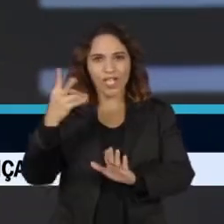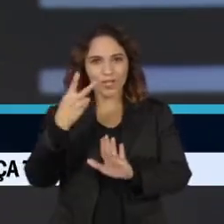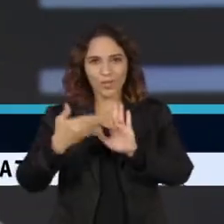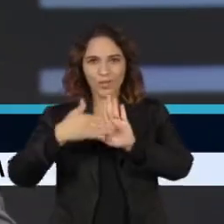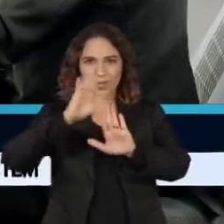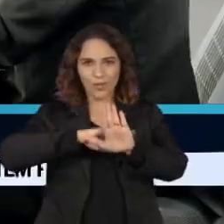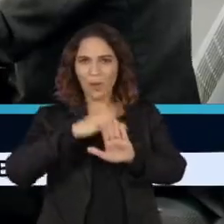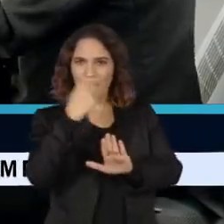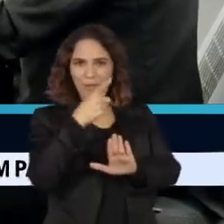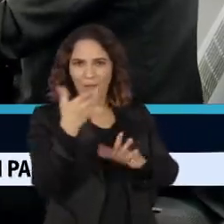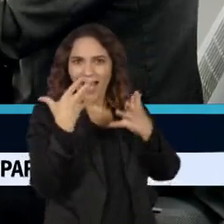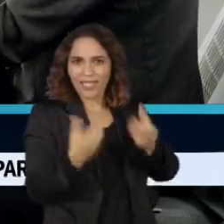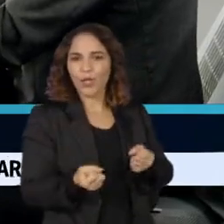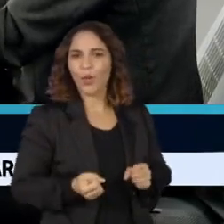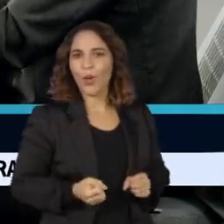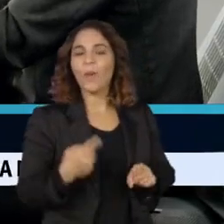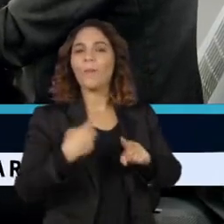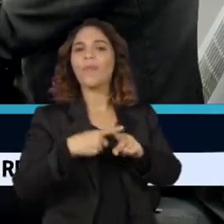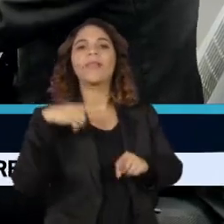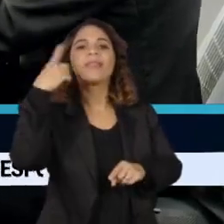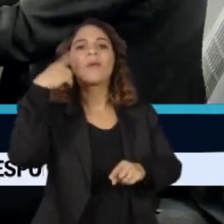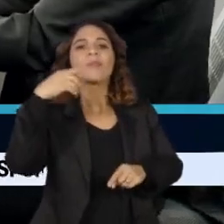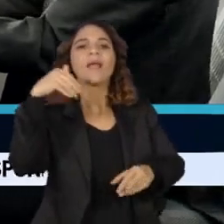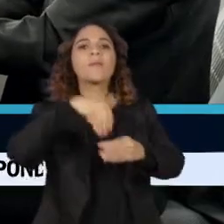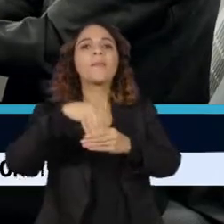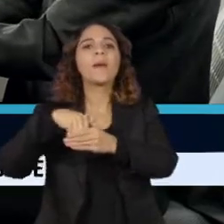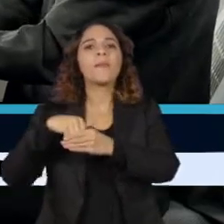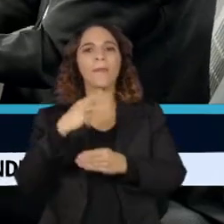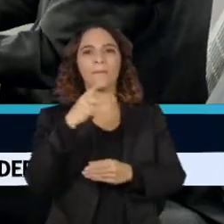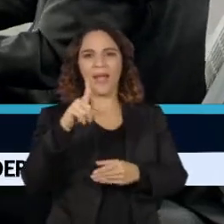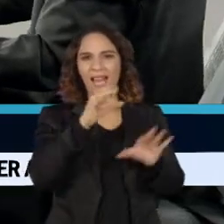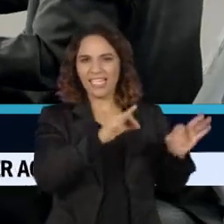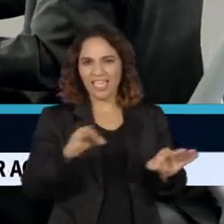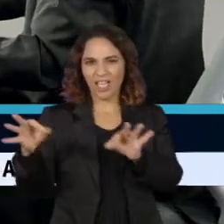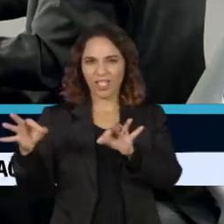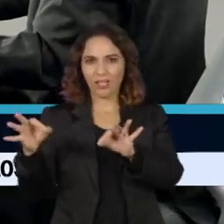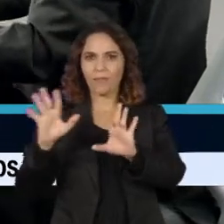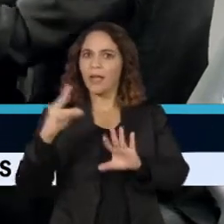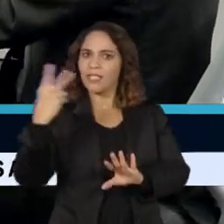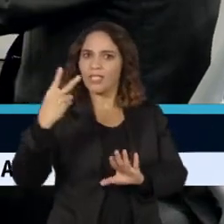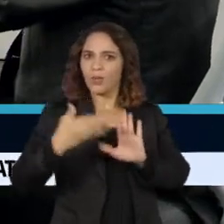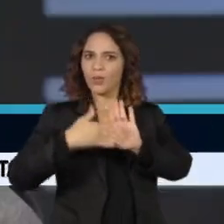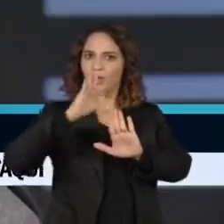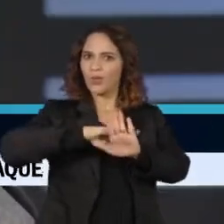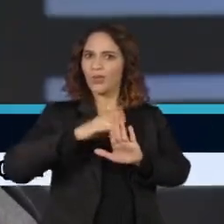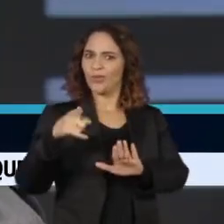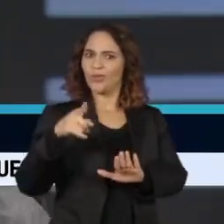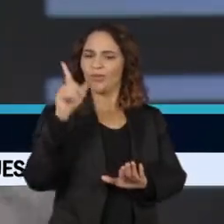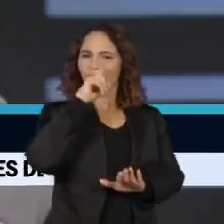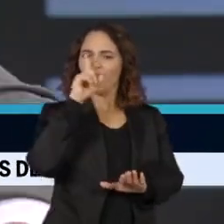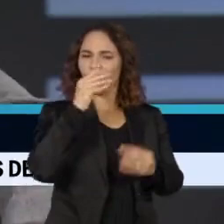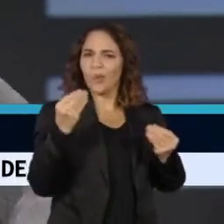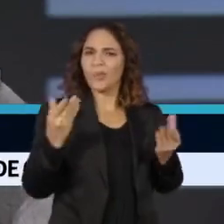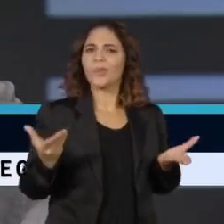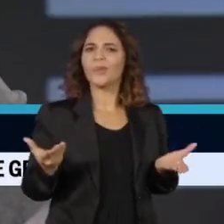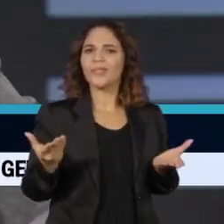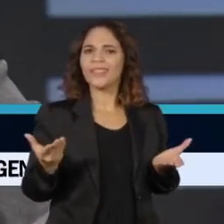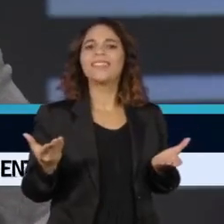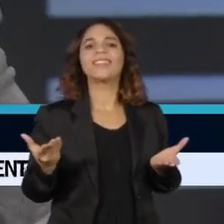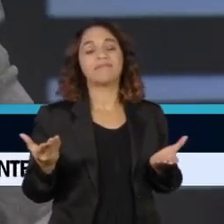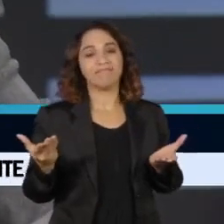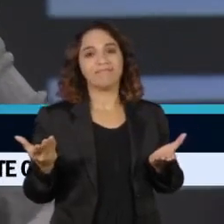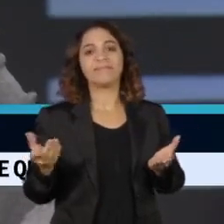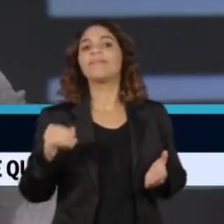segundo turno, não o primeiro, quer dizer, aquelas urnas no primeiro turno funcionaram tudo bem, perfeito, mas no segundo não, quer dizer, então como bem destacou o Capaz, os